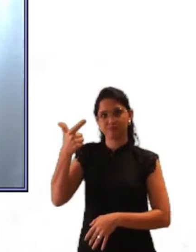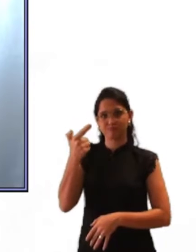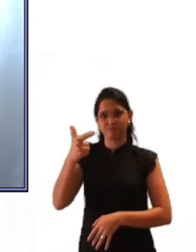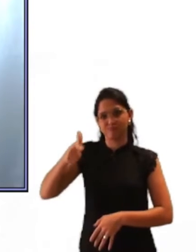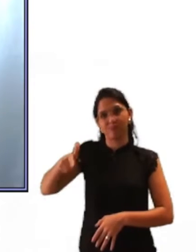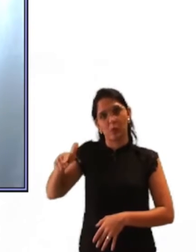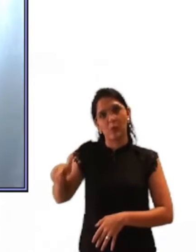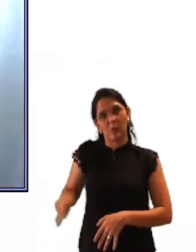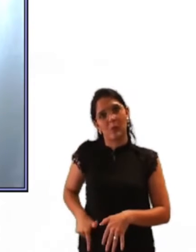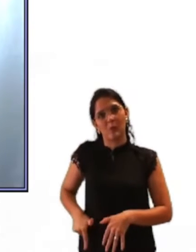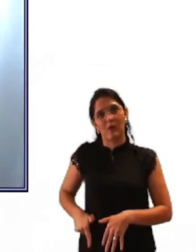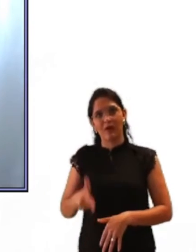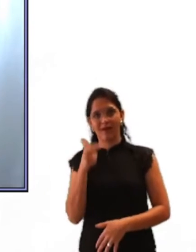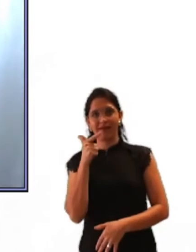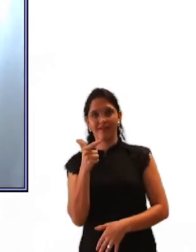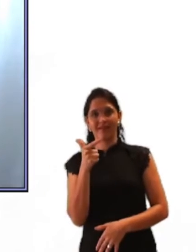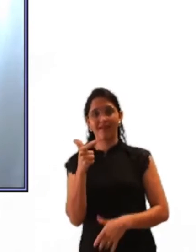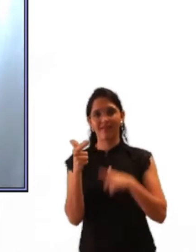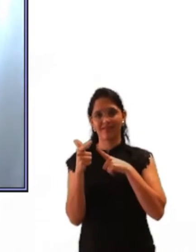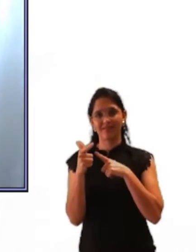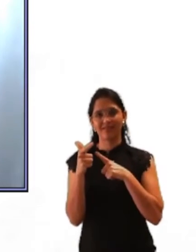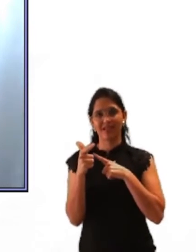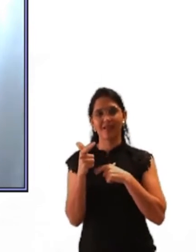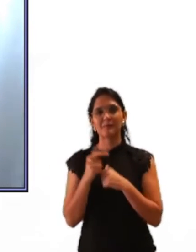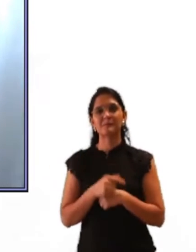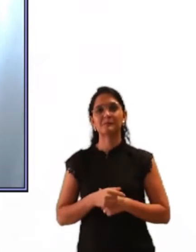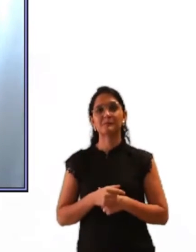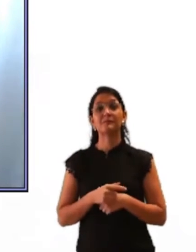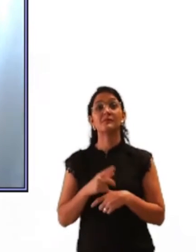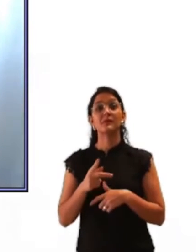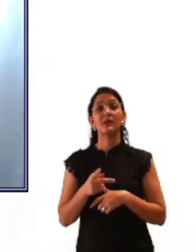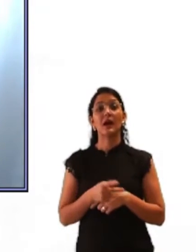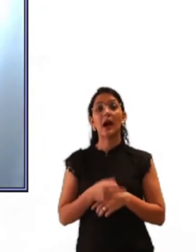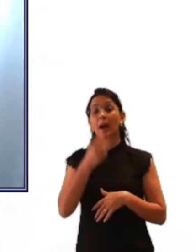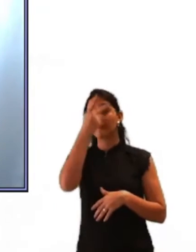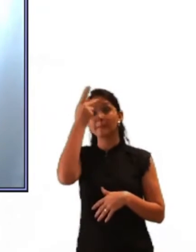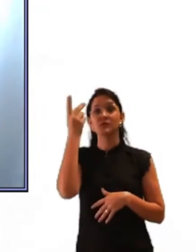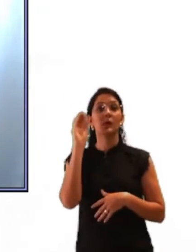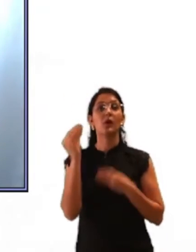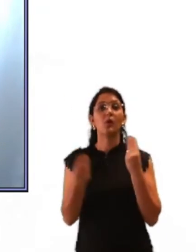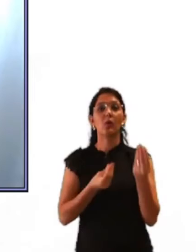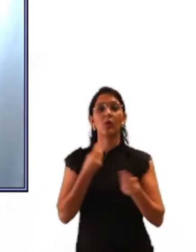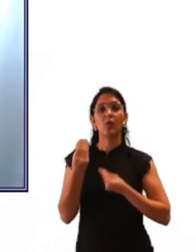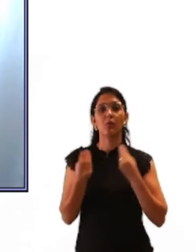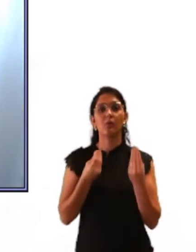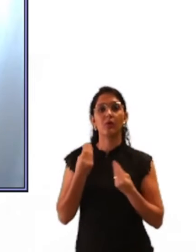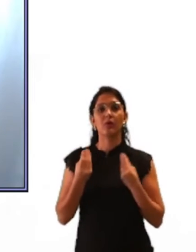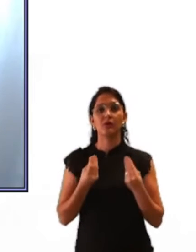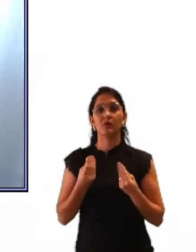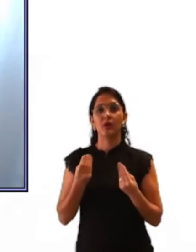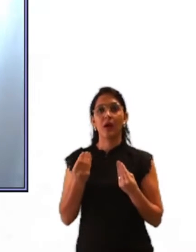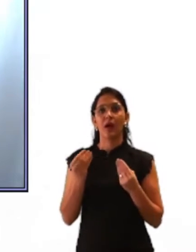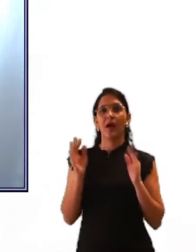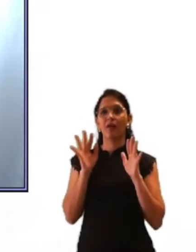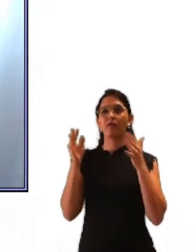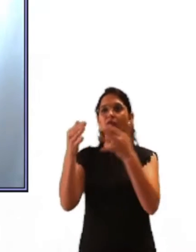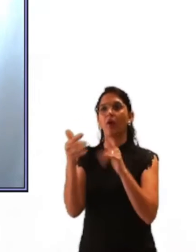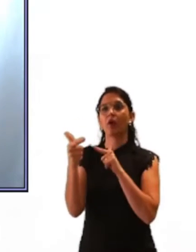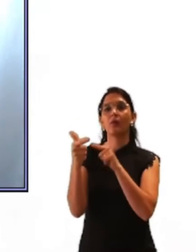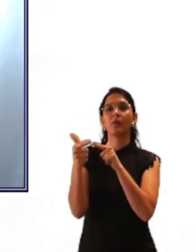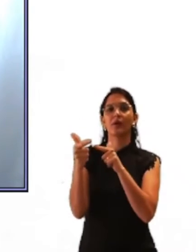crime, ele está armado, a pessoa cognitivamente, ela tende a focar na